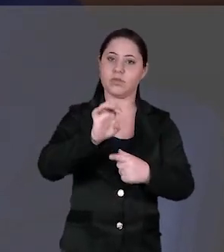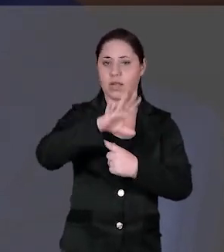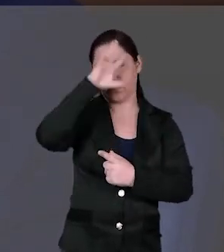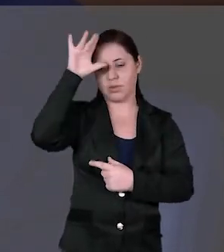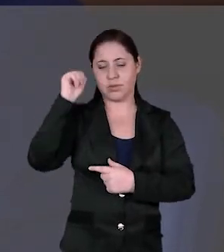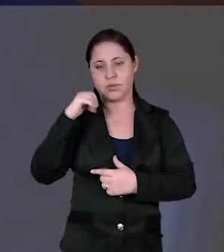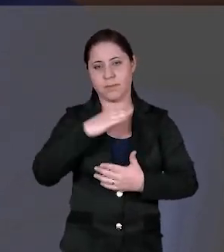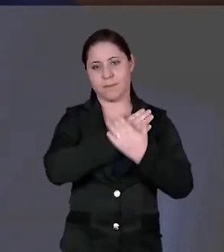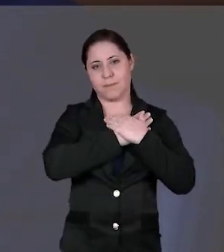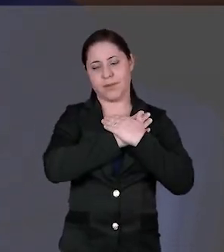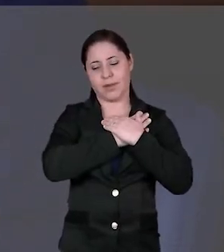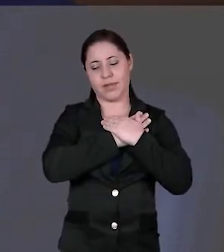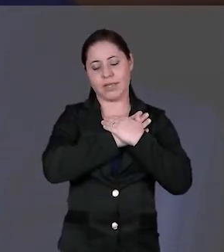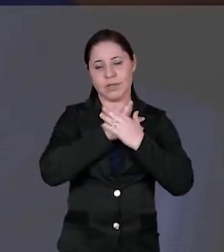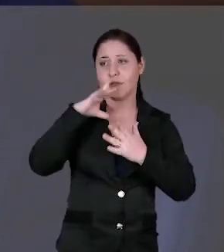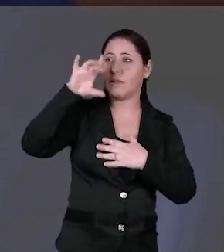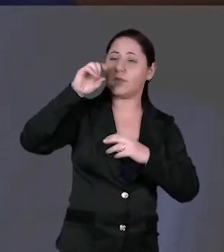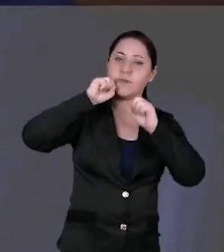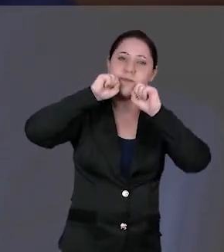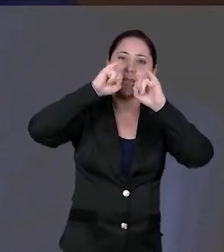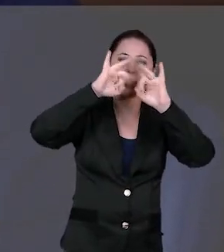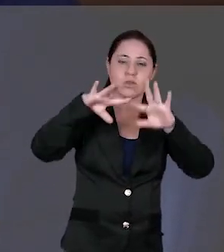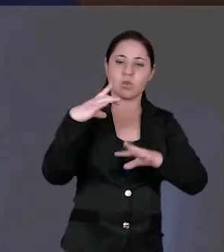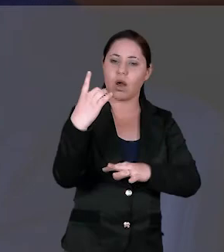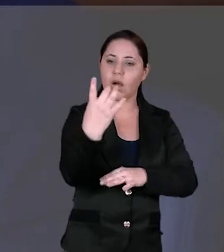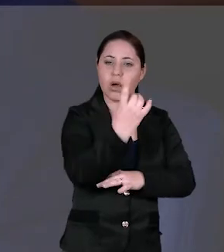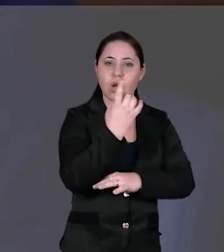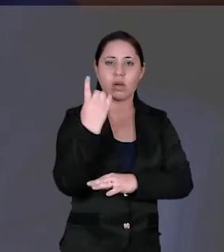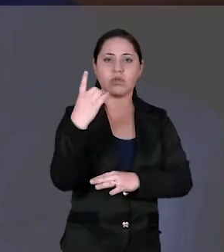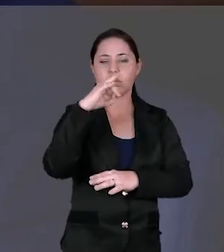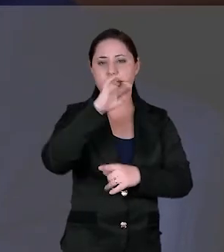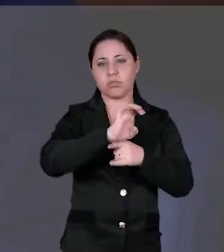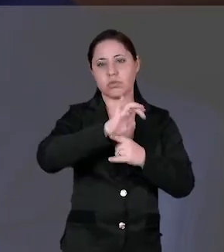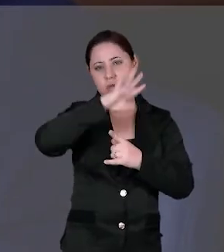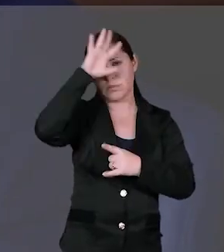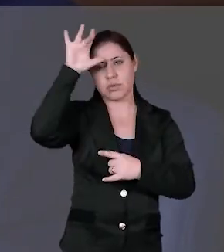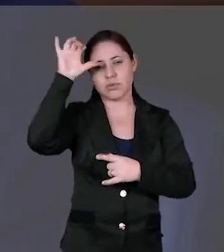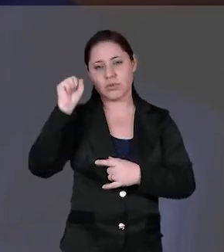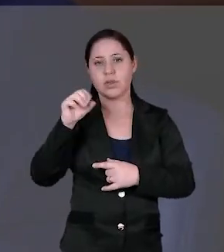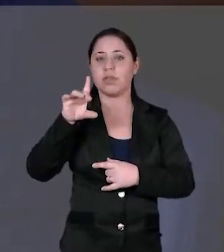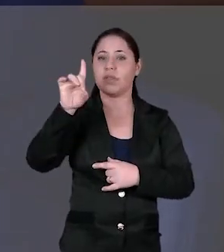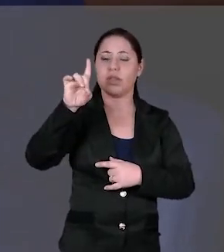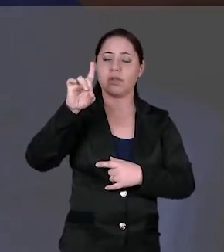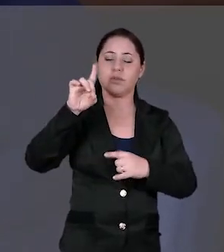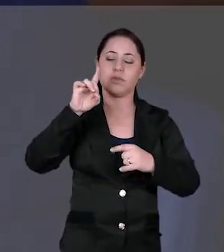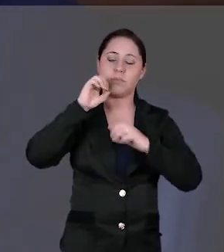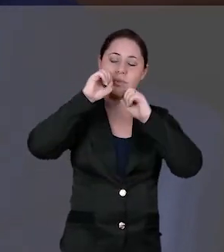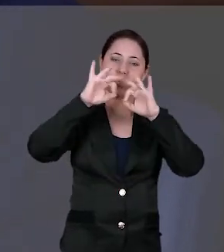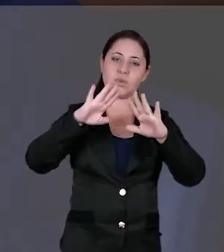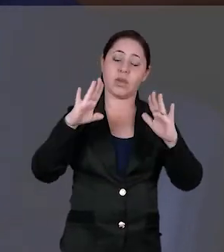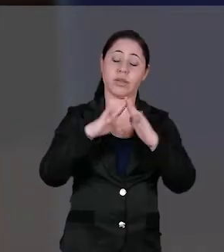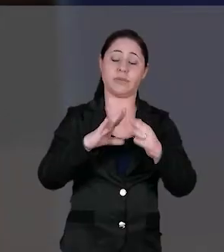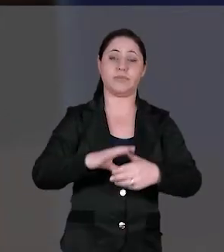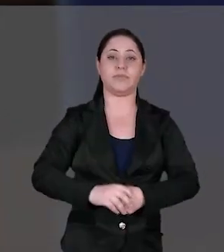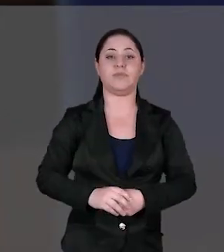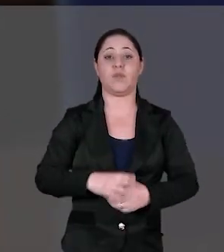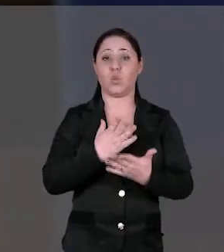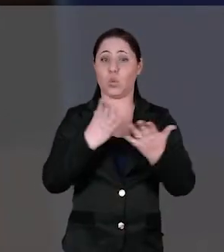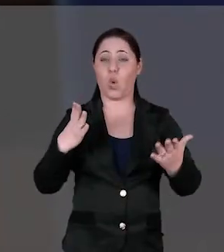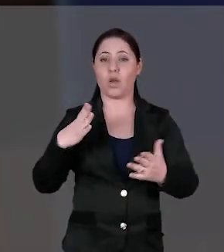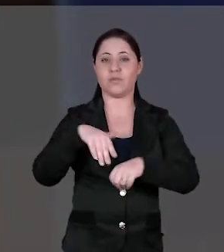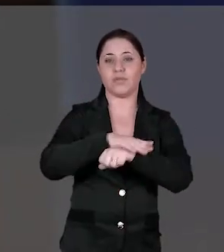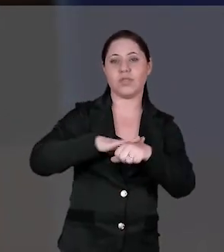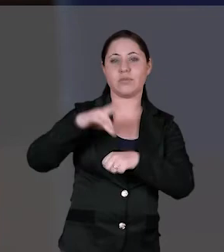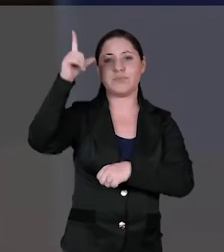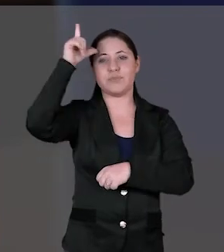Mato Grosso do Sul. Um grande abraço, que Deus abençoe cada cidadã sul-mato-grossense, que Deus abençoe o seu lar. Nós